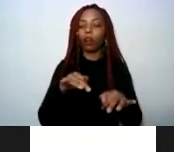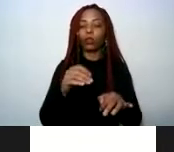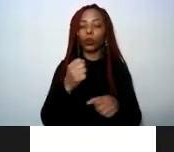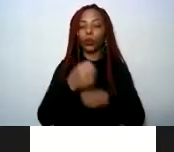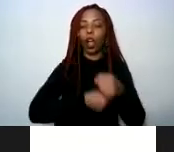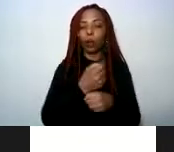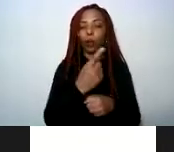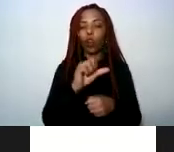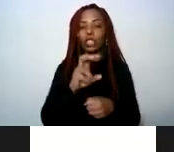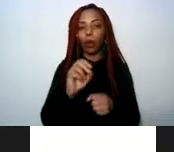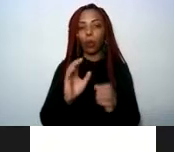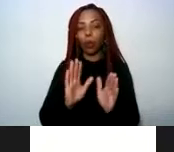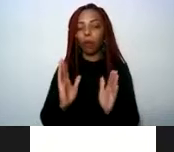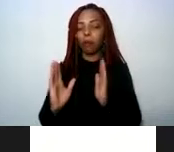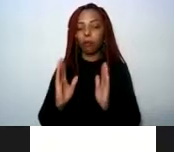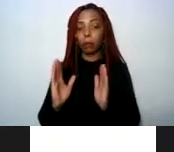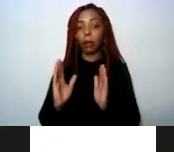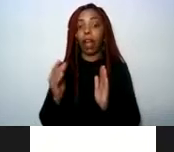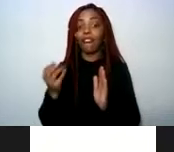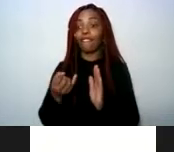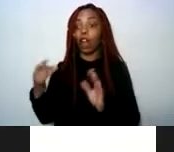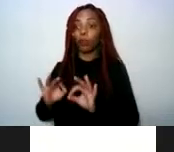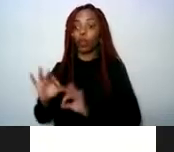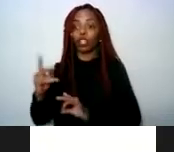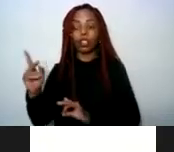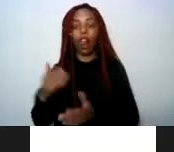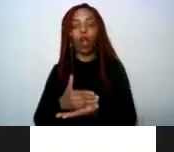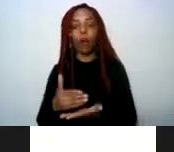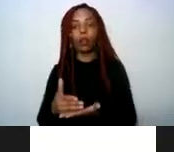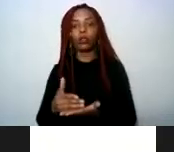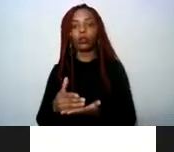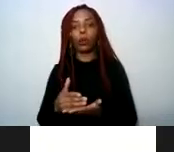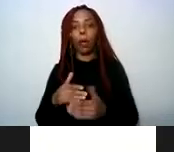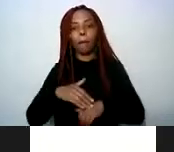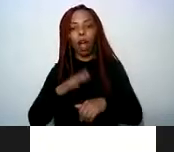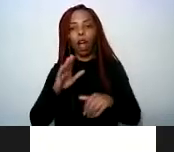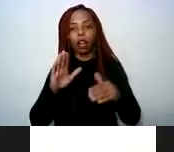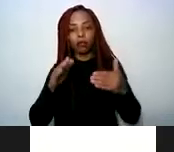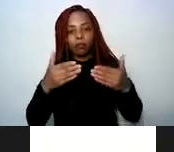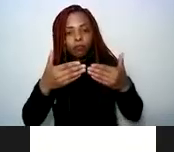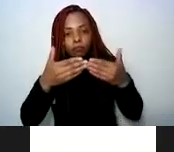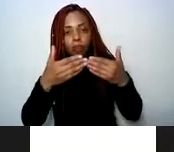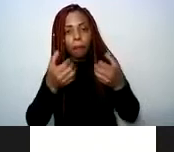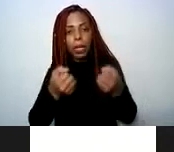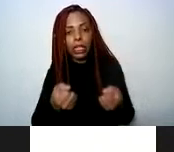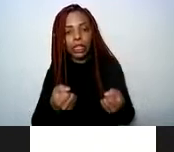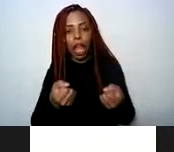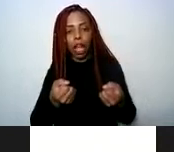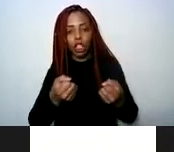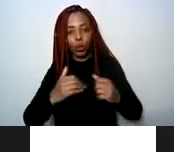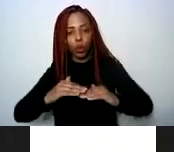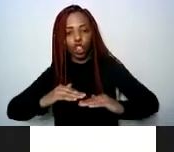projetos da Lina passou a ter uma característica mais opaca pesada e atada ao chão super diferente da